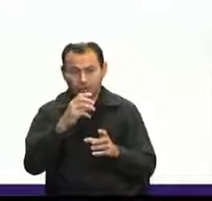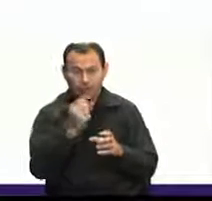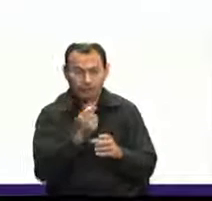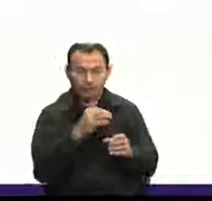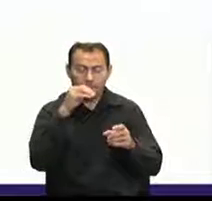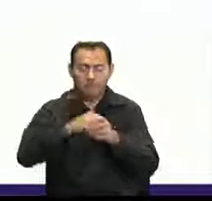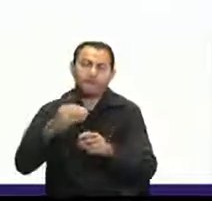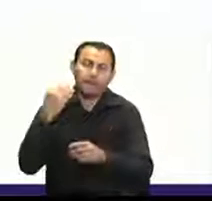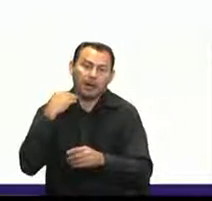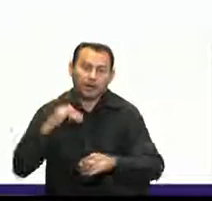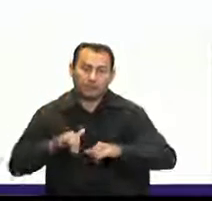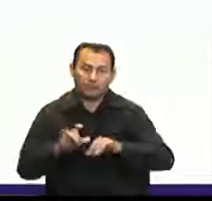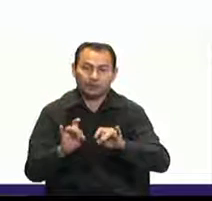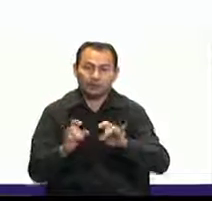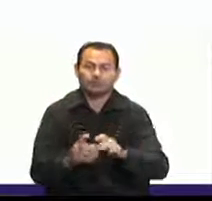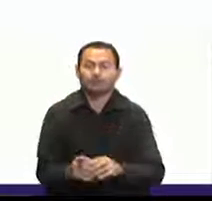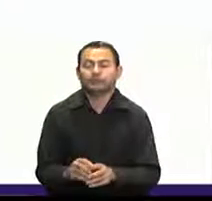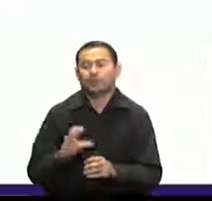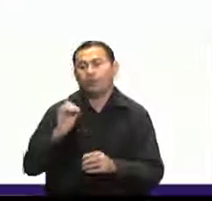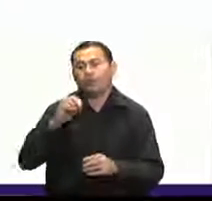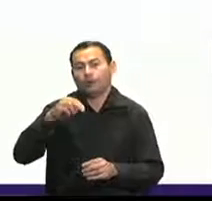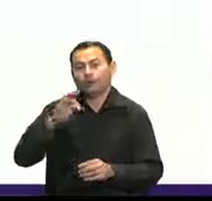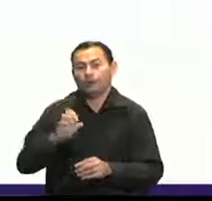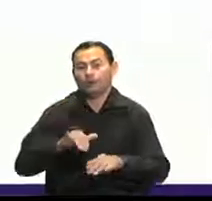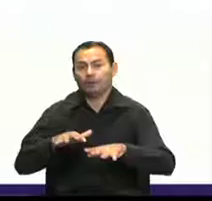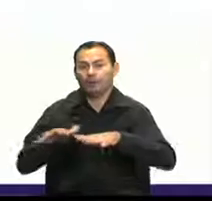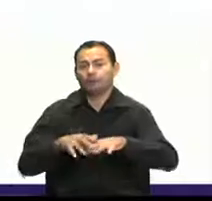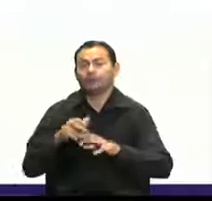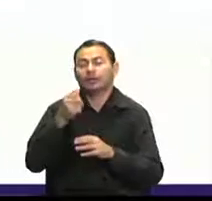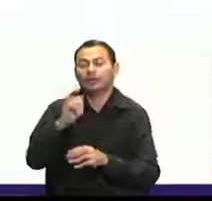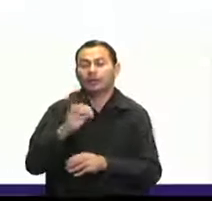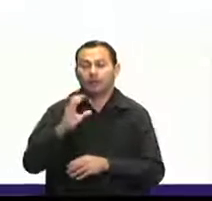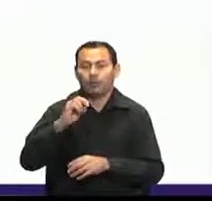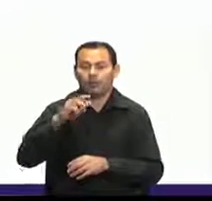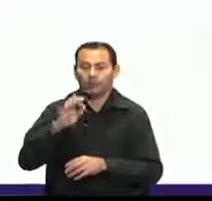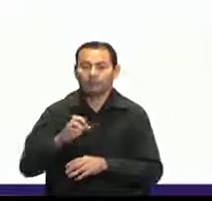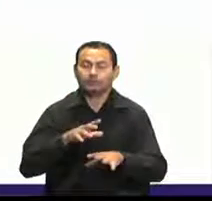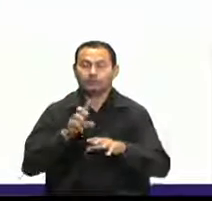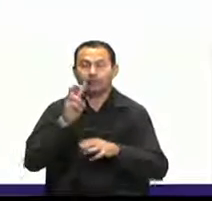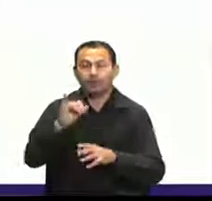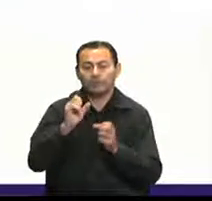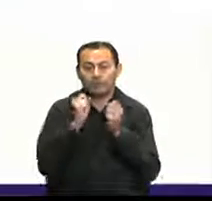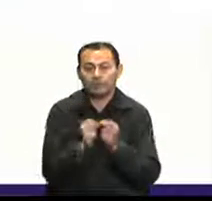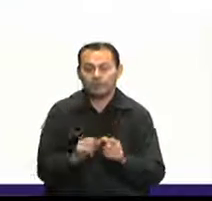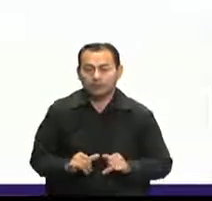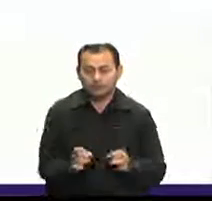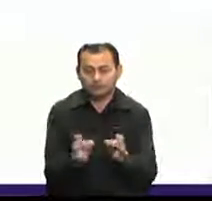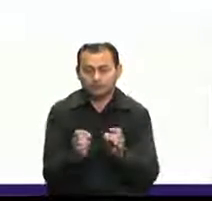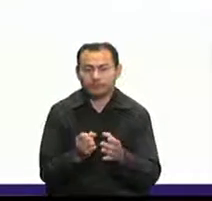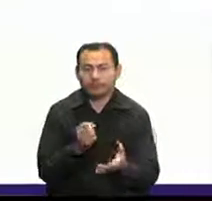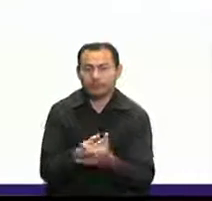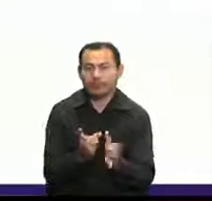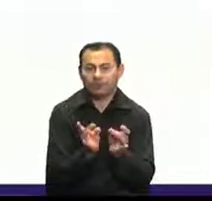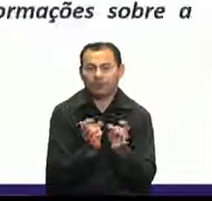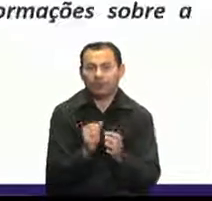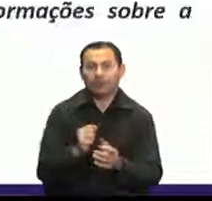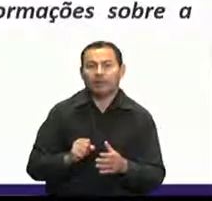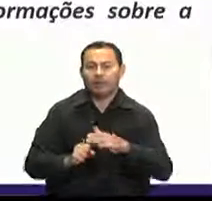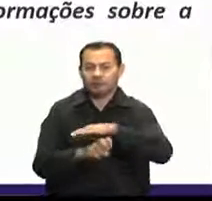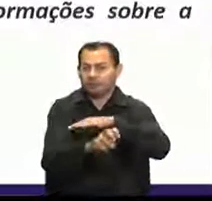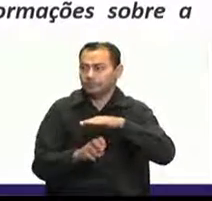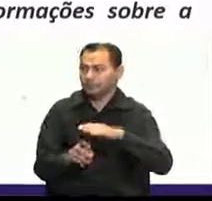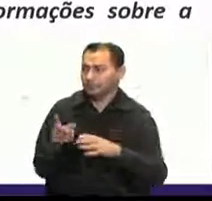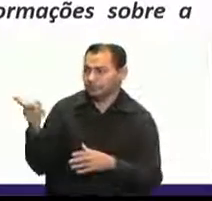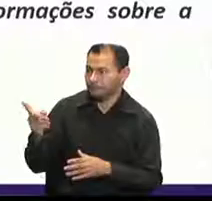conta no seu banco comercial para essa conta movimento ea partir dessa conta movimento você vai poder comercializar compra e venda de ações